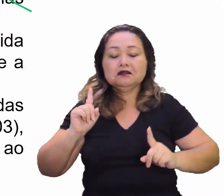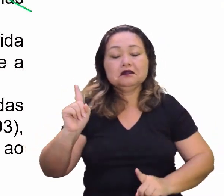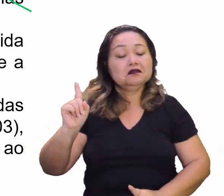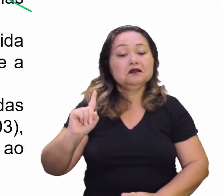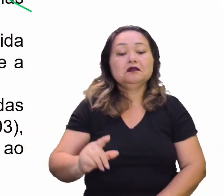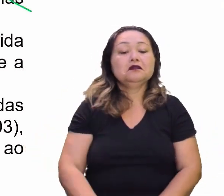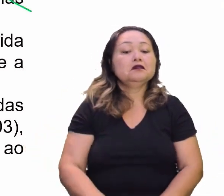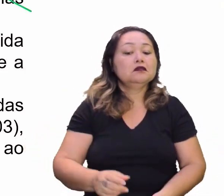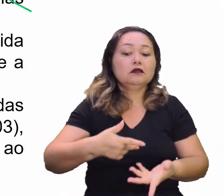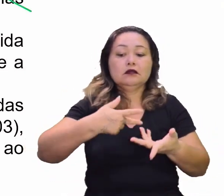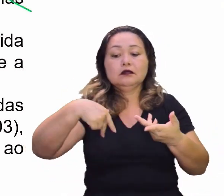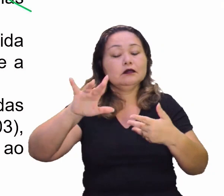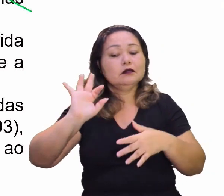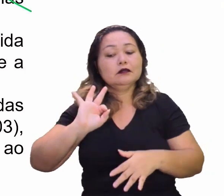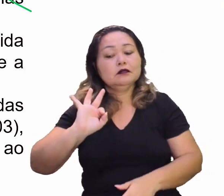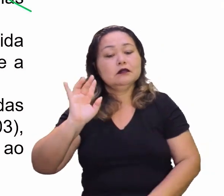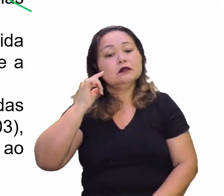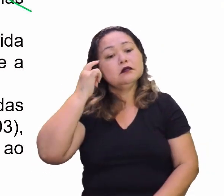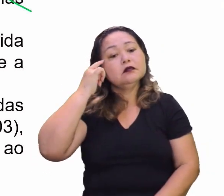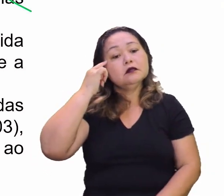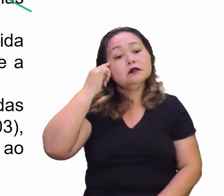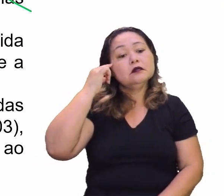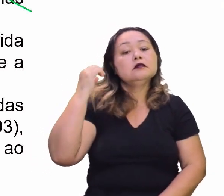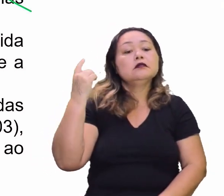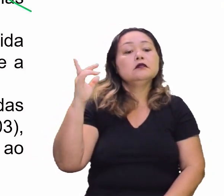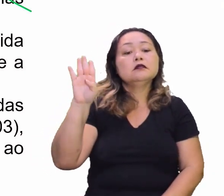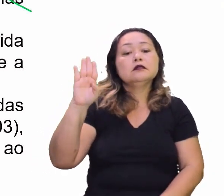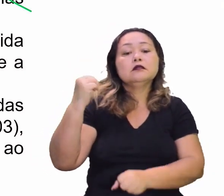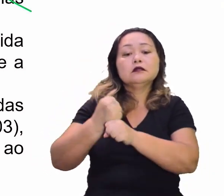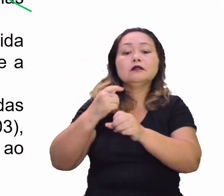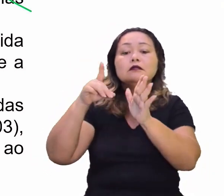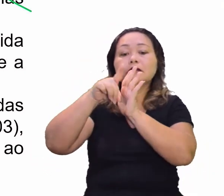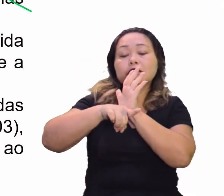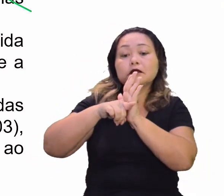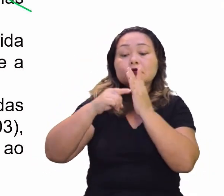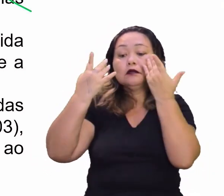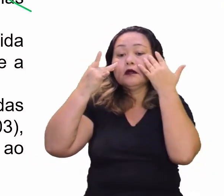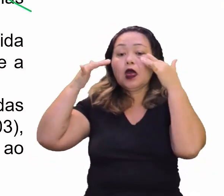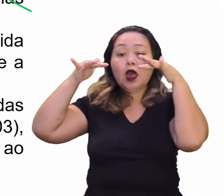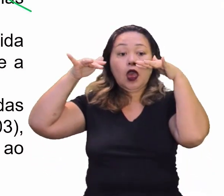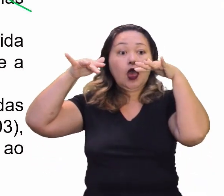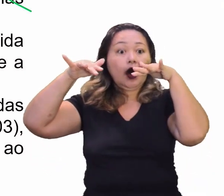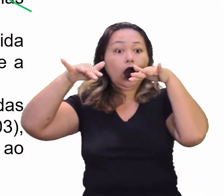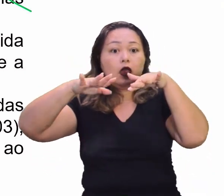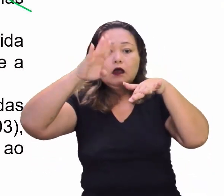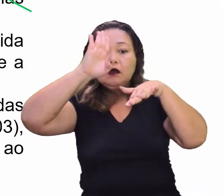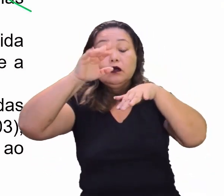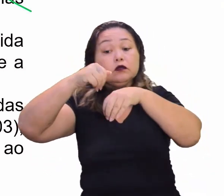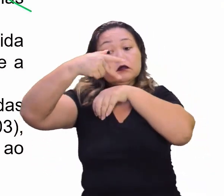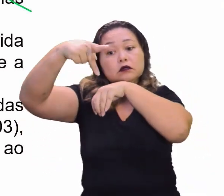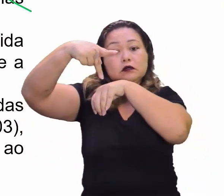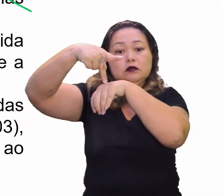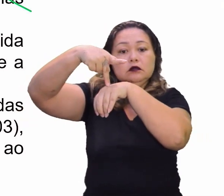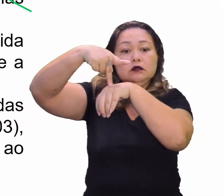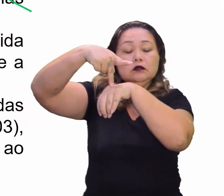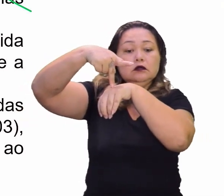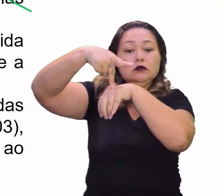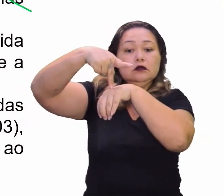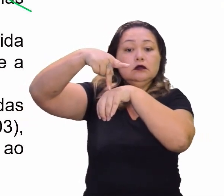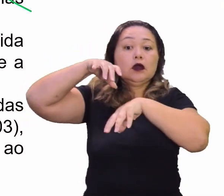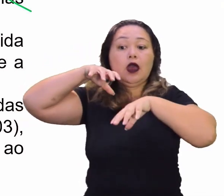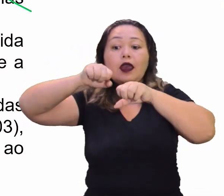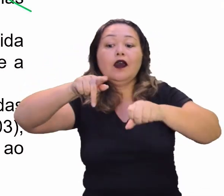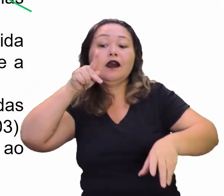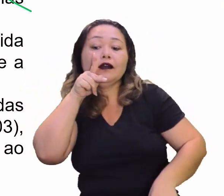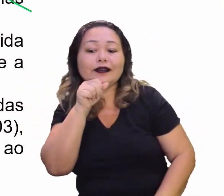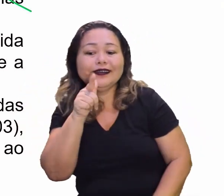mineração. Para escoar ouro, sem chance. Sem chance. A B, a construção da Madeira-Mamoré atraiu gente de todo o Brasil, invadiu a